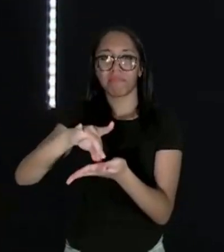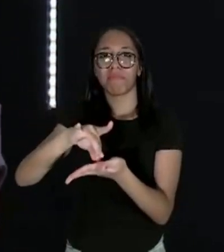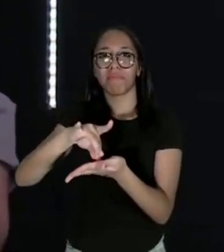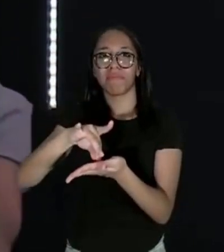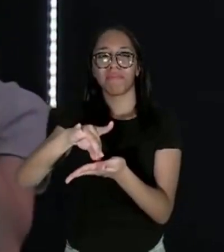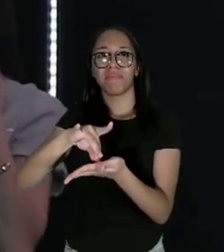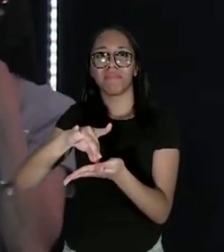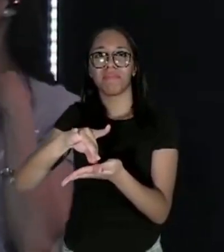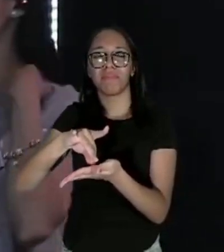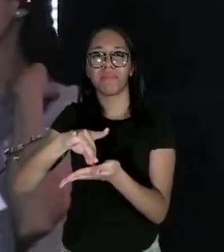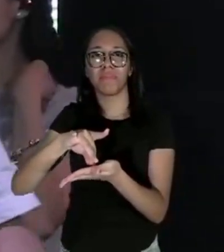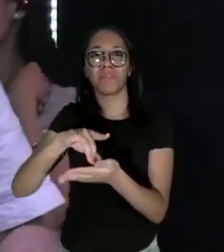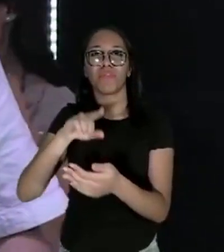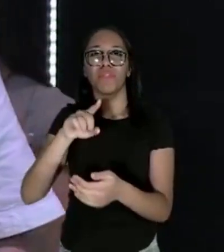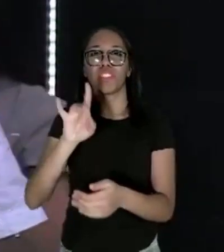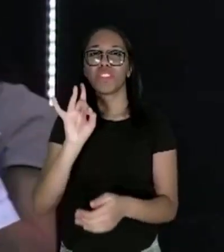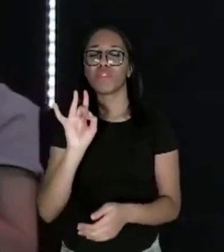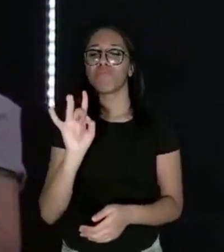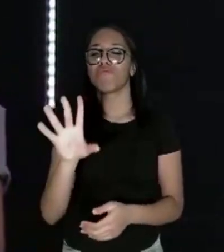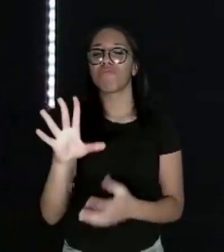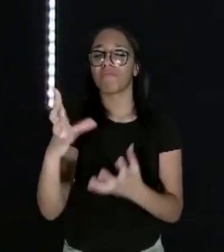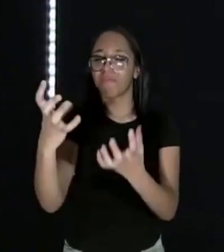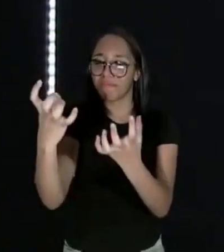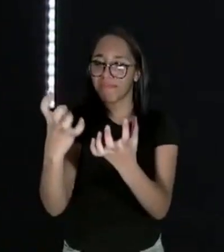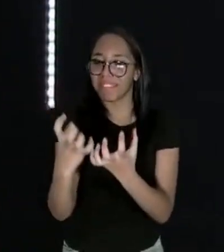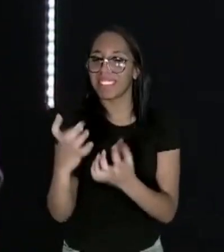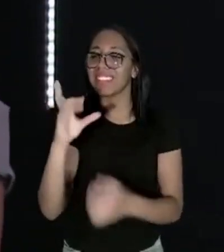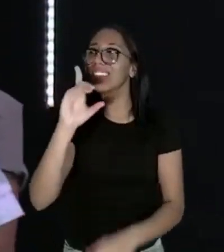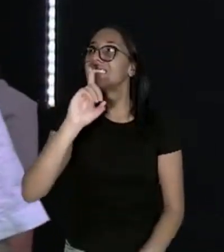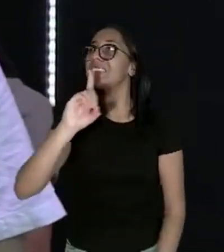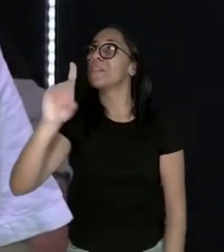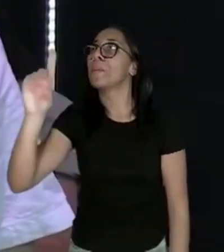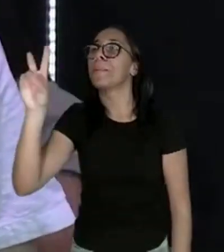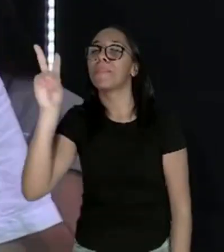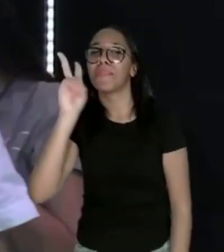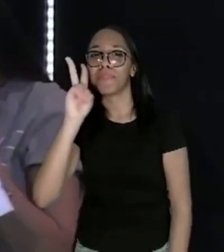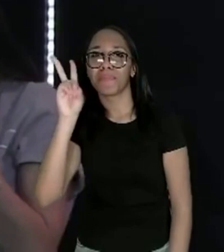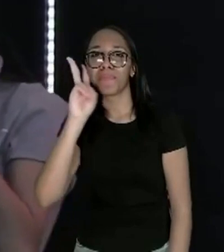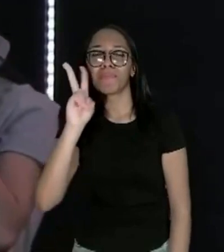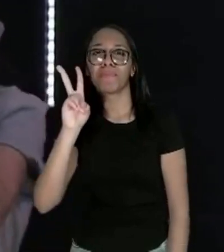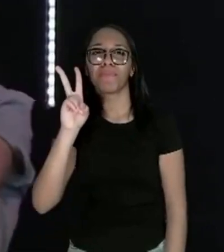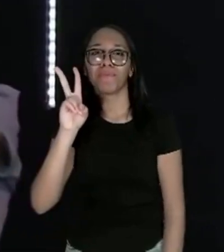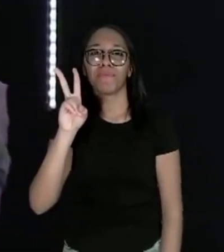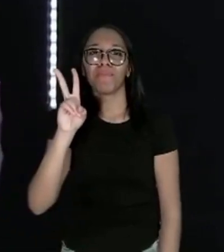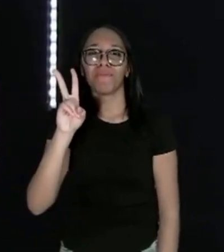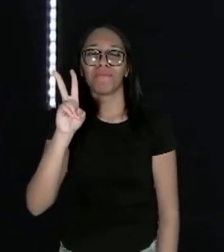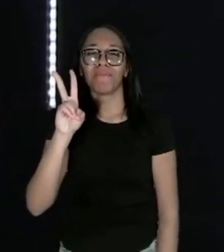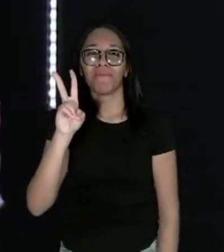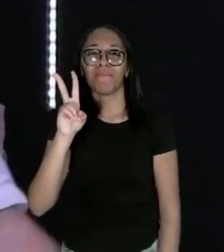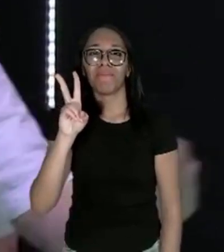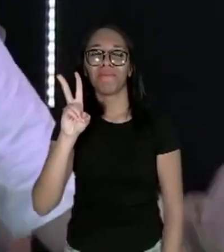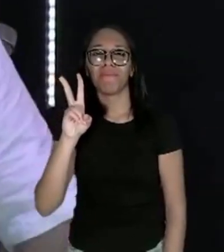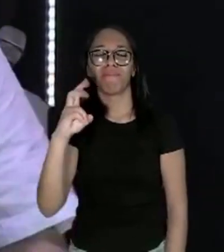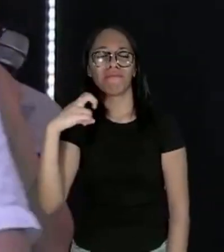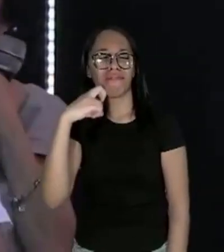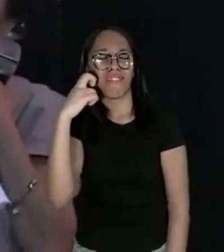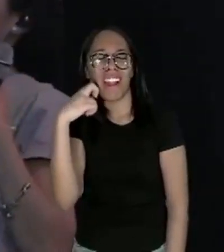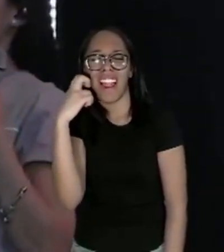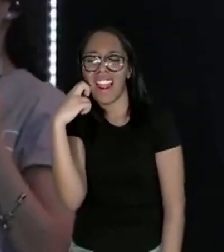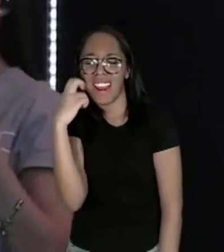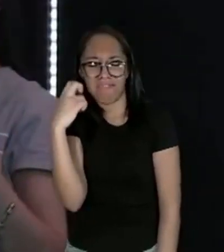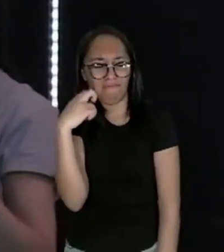fedido, com fome, mas não estava nem aí, você queria Ele? Lembra dessa fase que não tinha frescura para dizer: vem Jesus, abre a